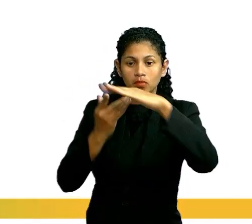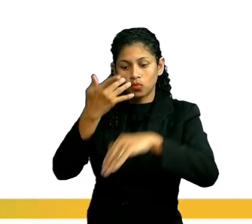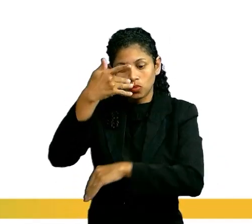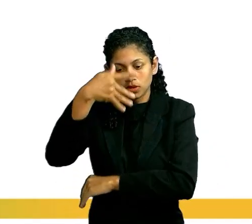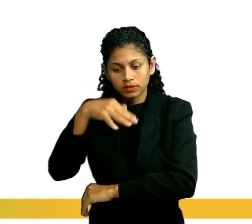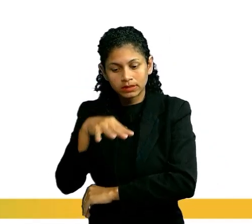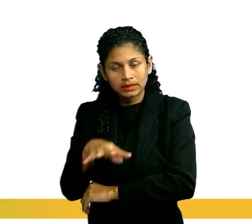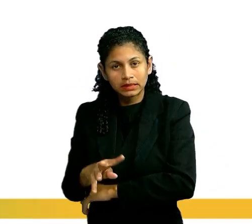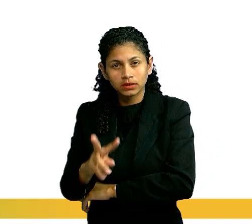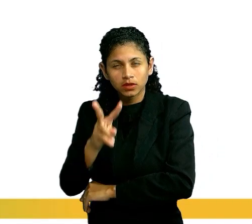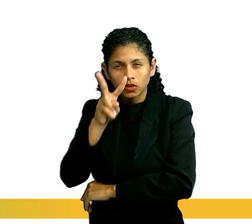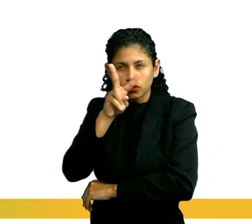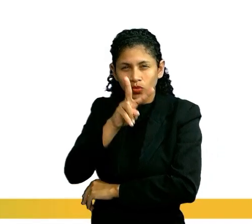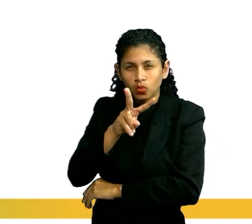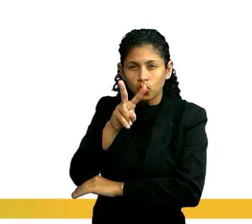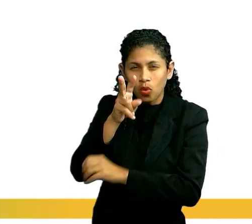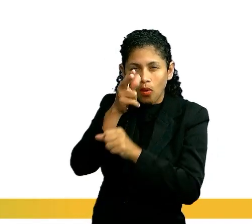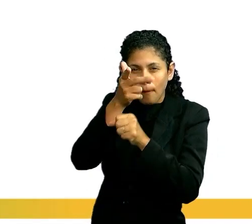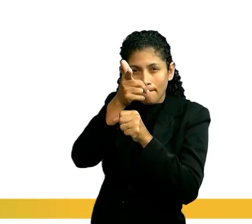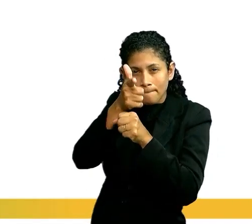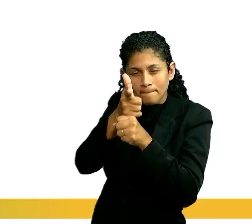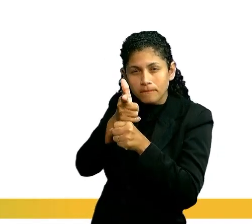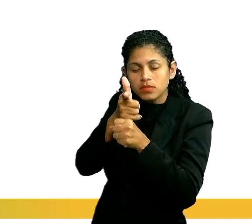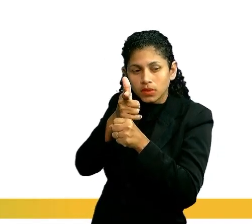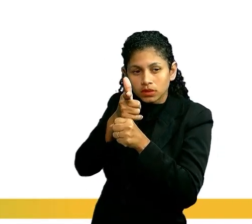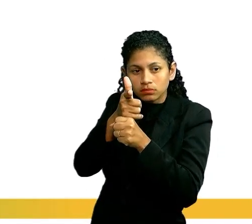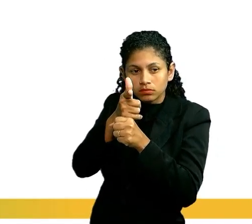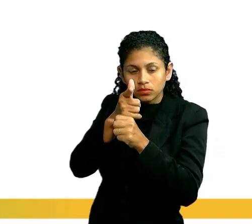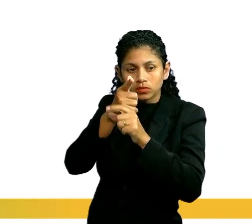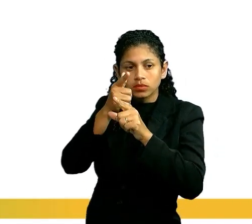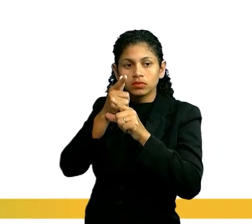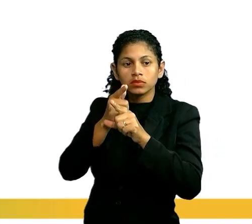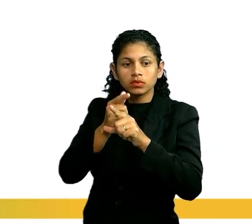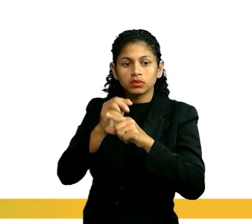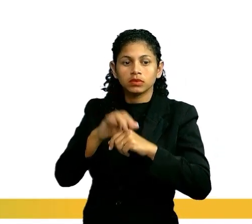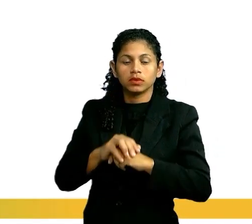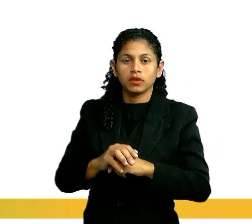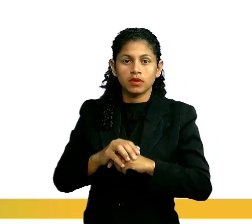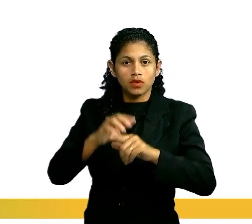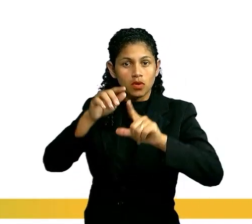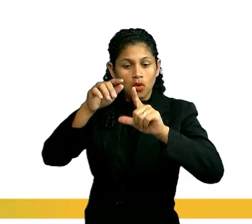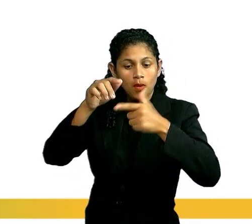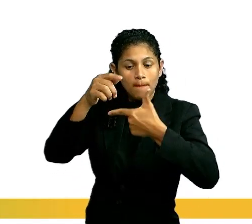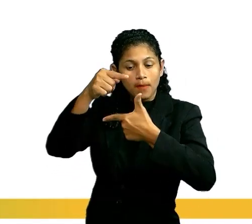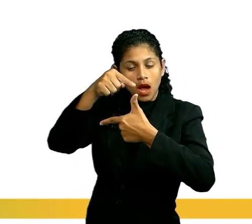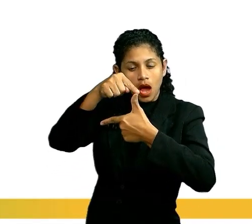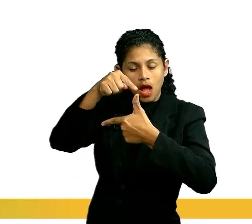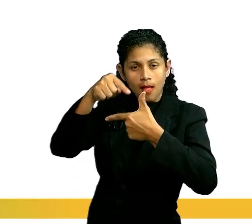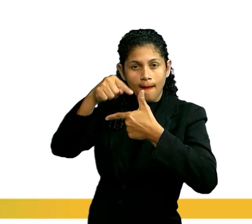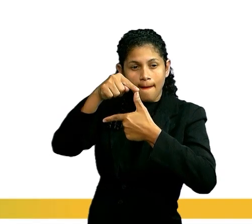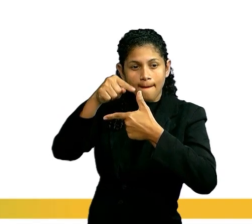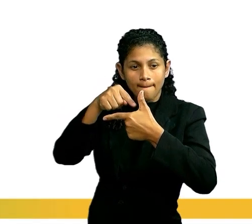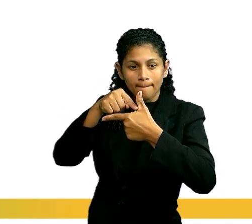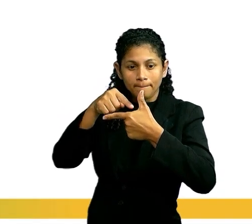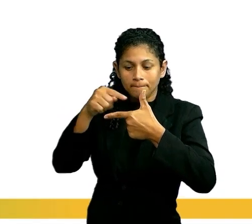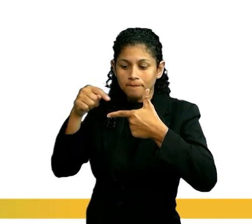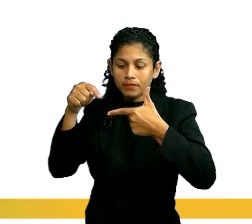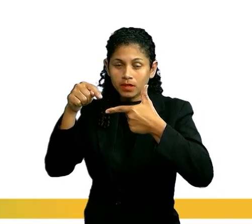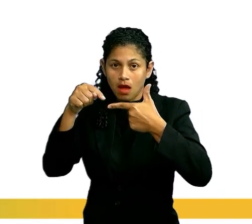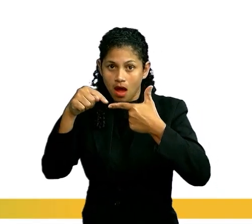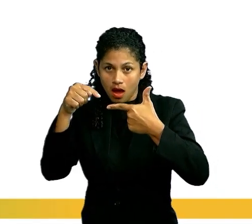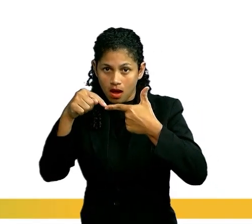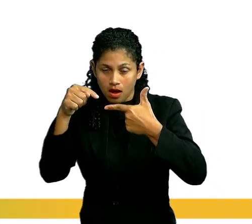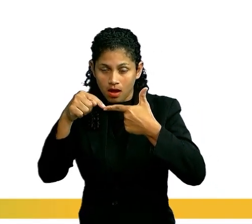uma câmera de monitoramento sob um ângulo de 45 graus. Ó. A criança está aqui embaixo e está aqui a câmera.